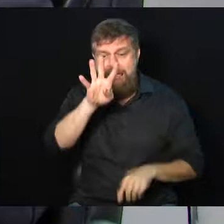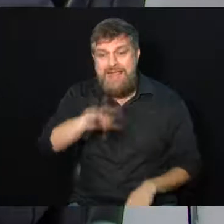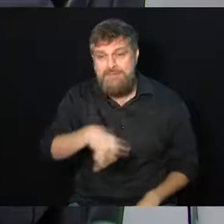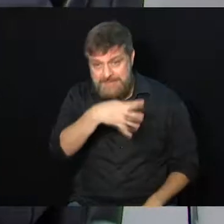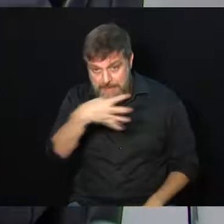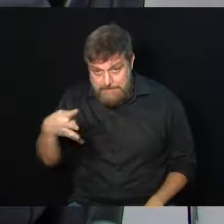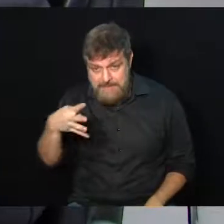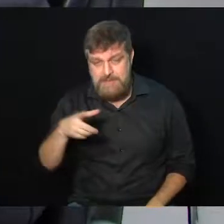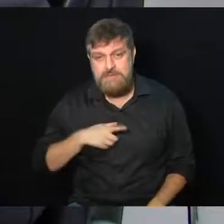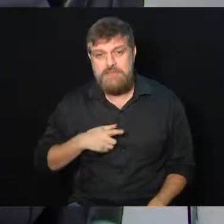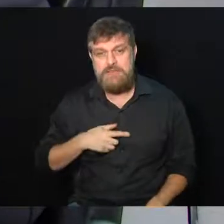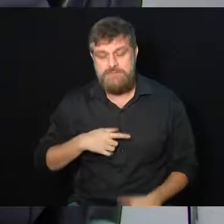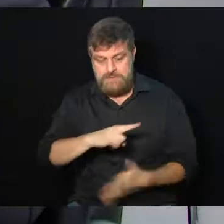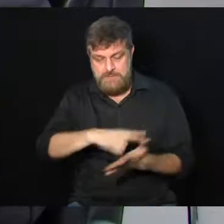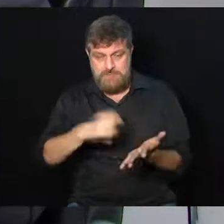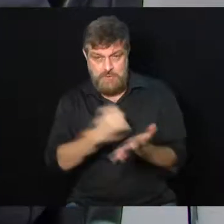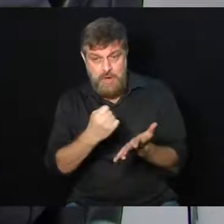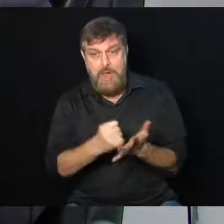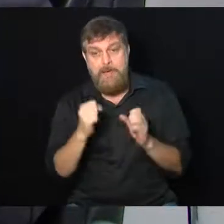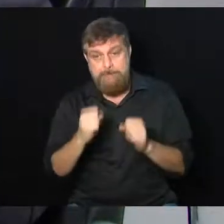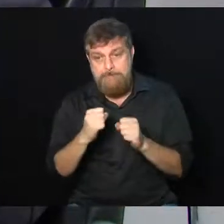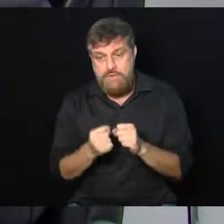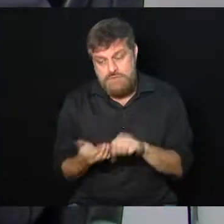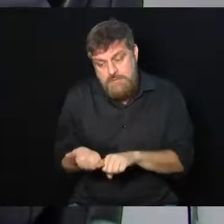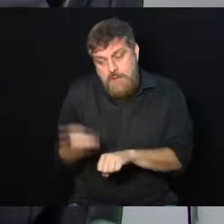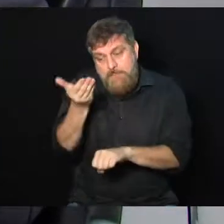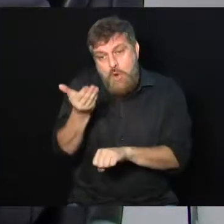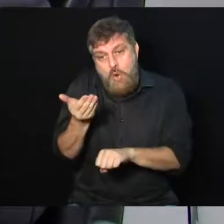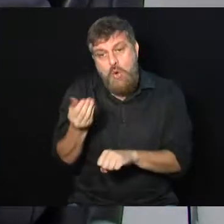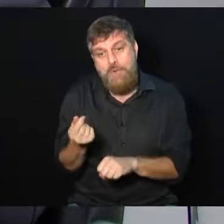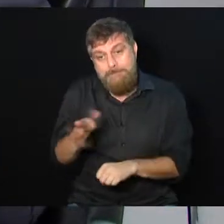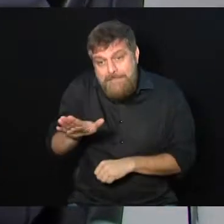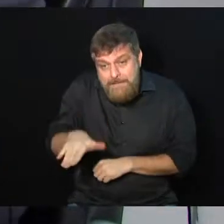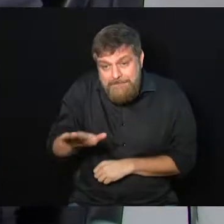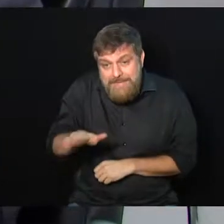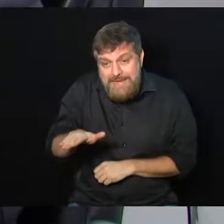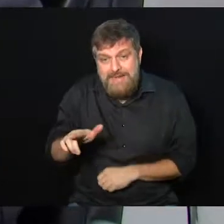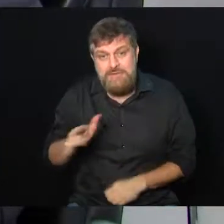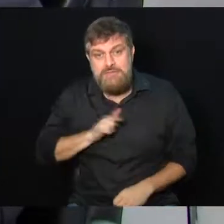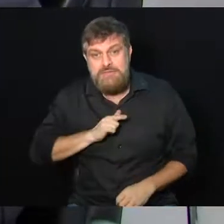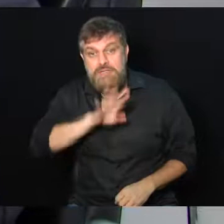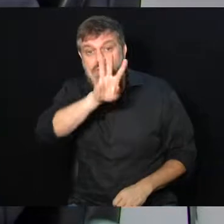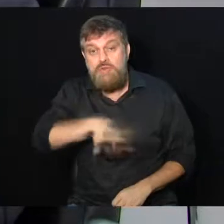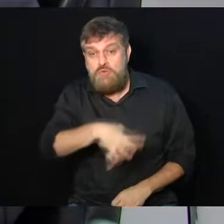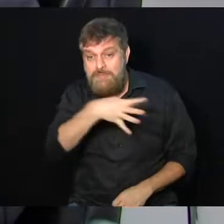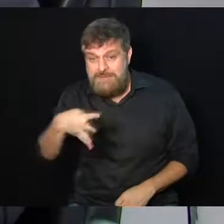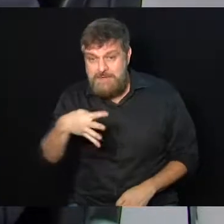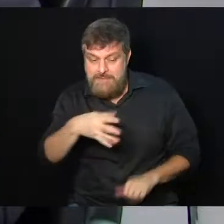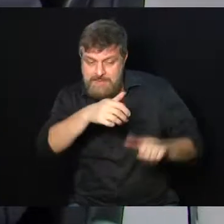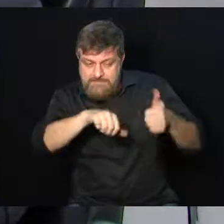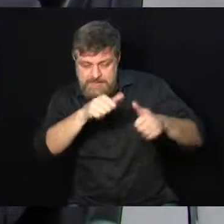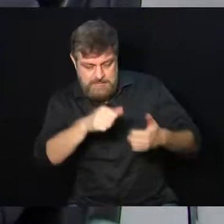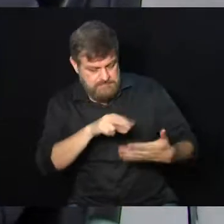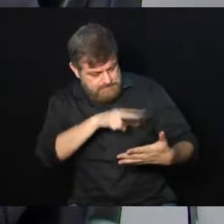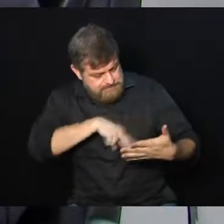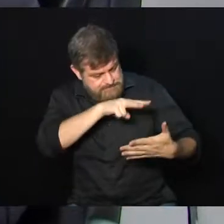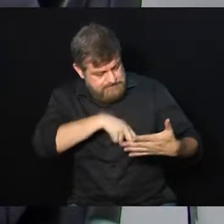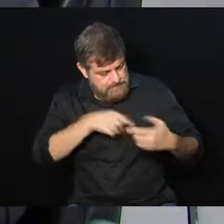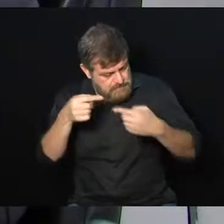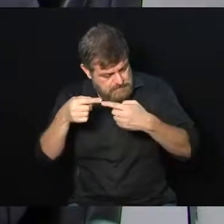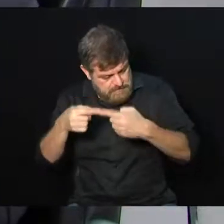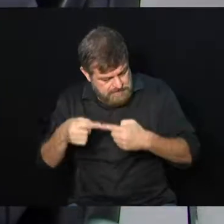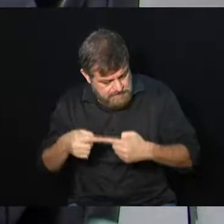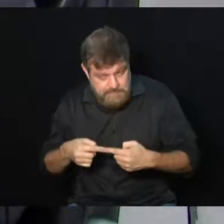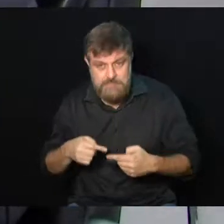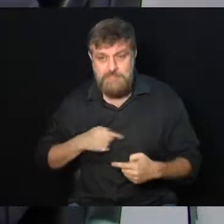o valor da escritura pode aumentar ou diminuir, dependendo da aplicação na tabela. É importante ressaltar que,